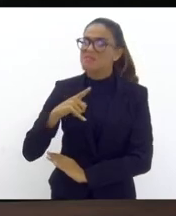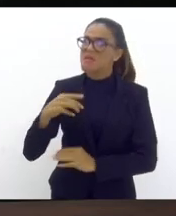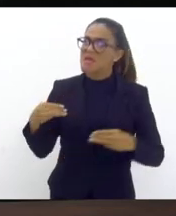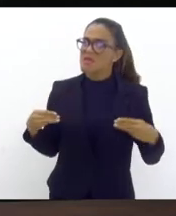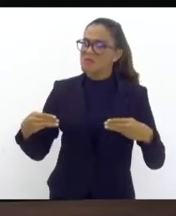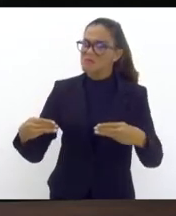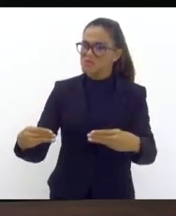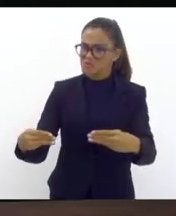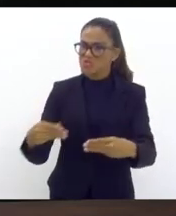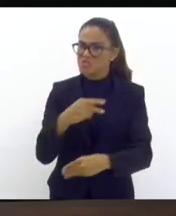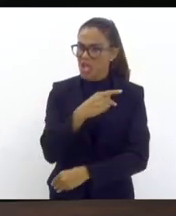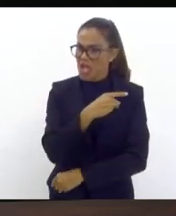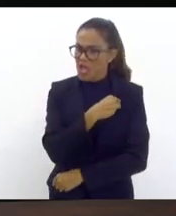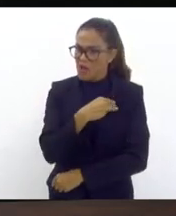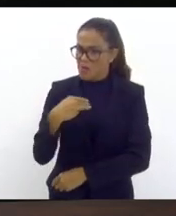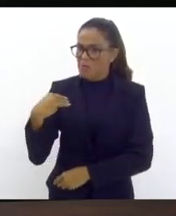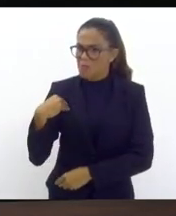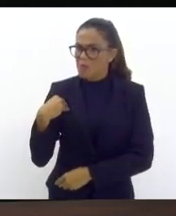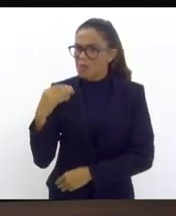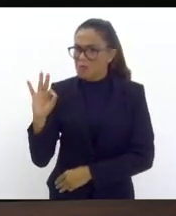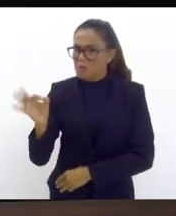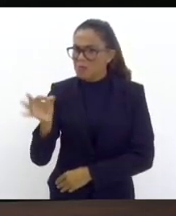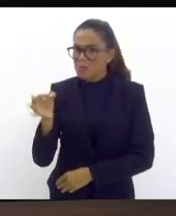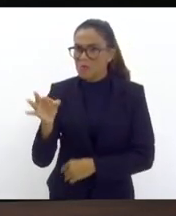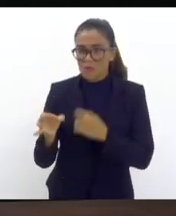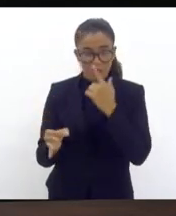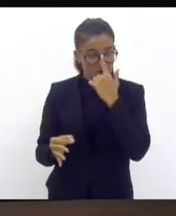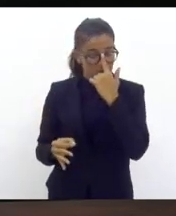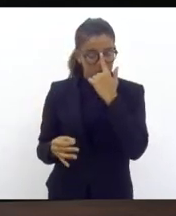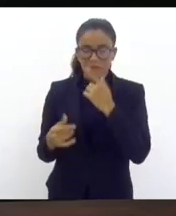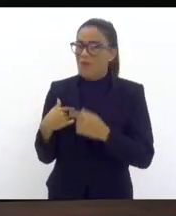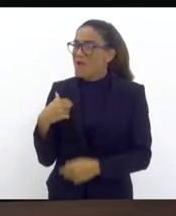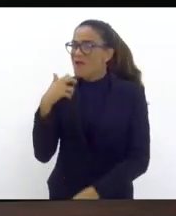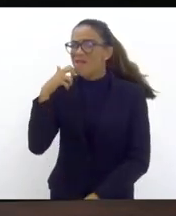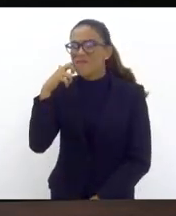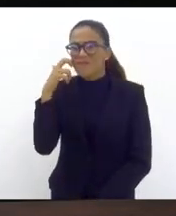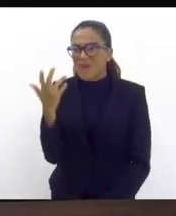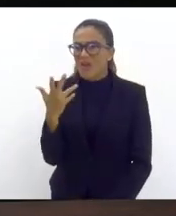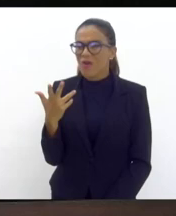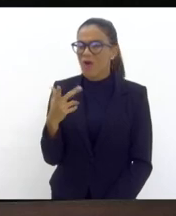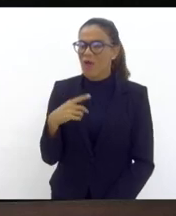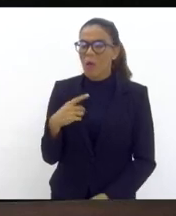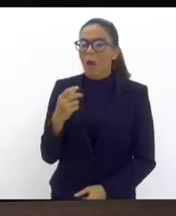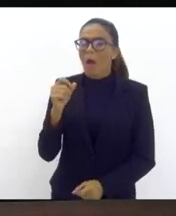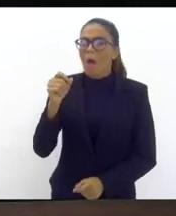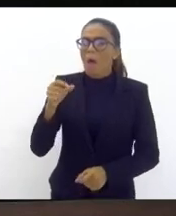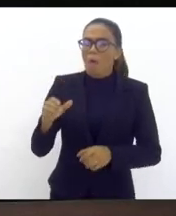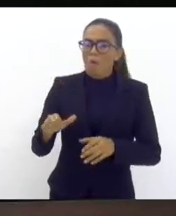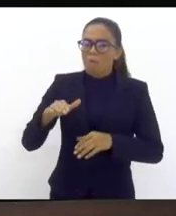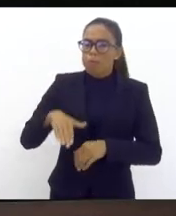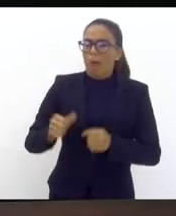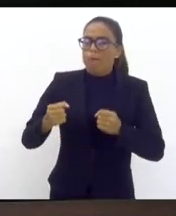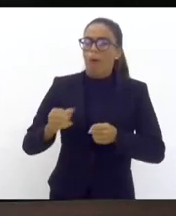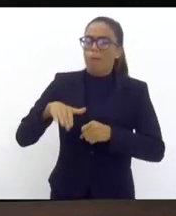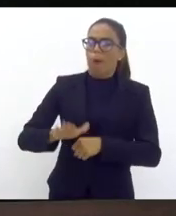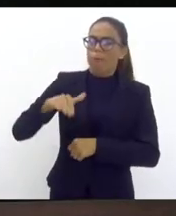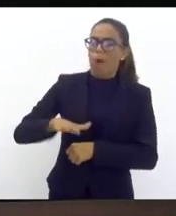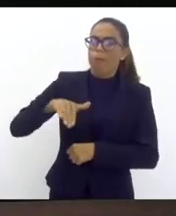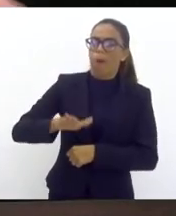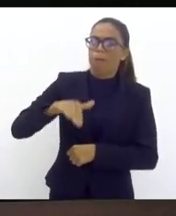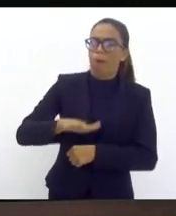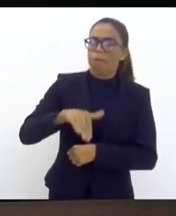ministério público tava falando Deputado Lucinha que tá uma vergonha as buraconas ruas calçadas e deixa aberto